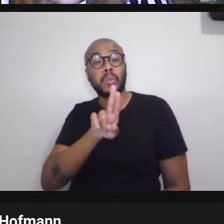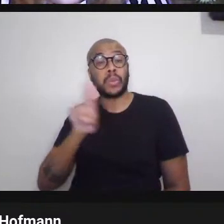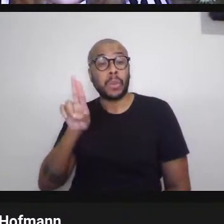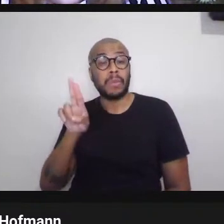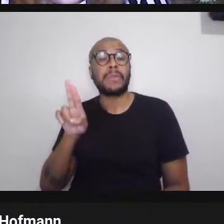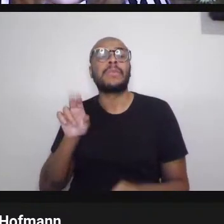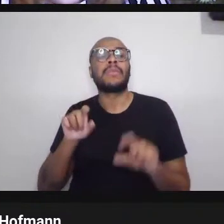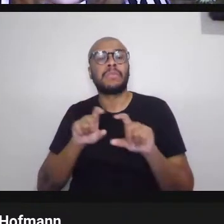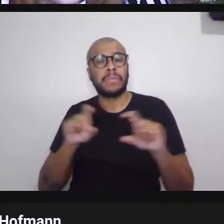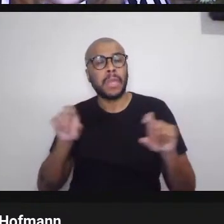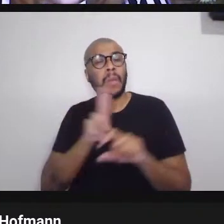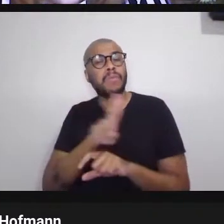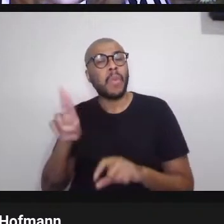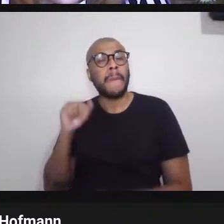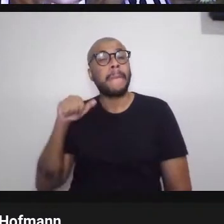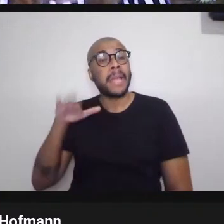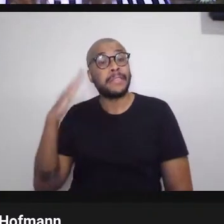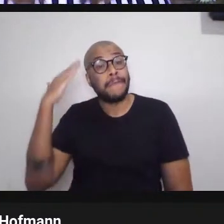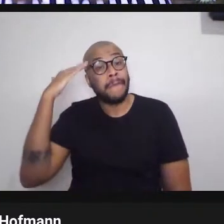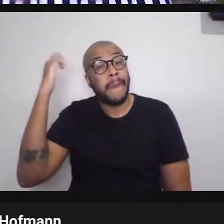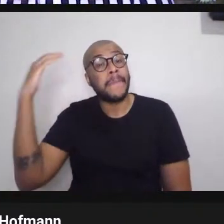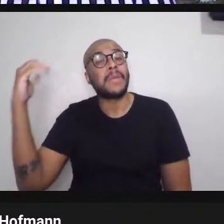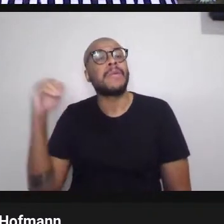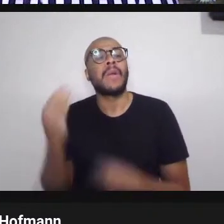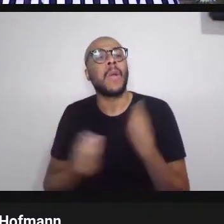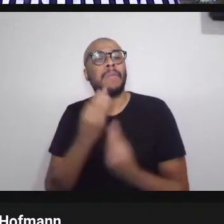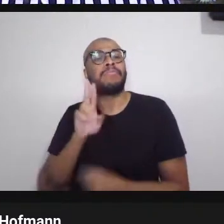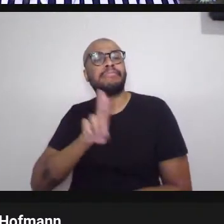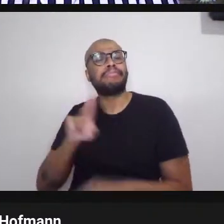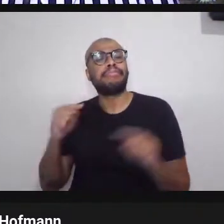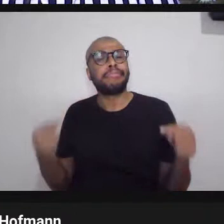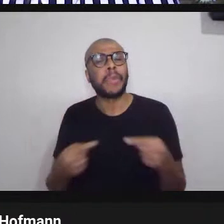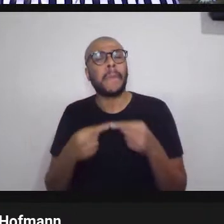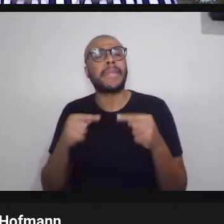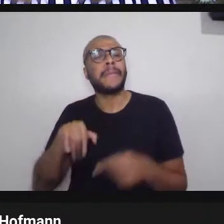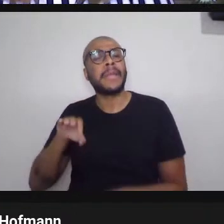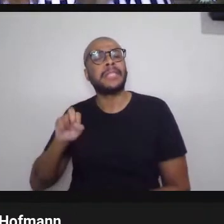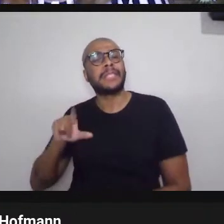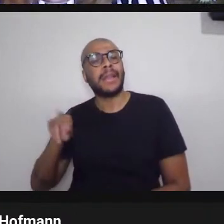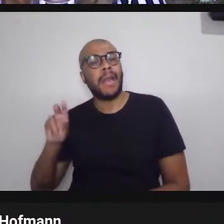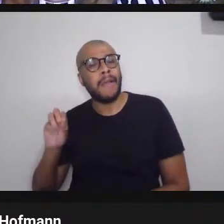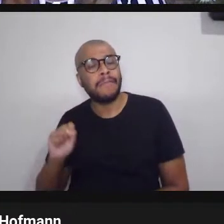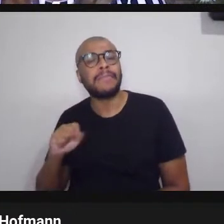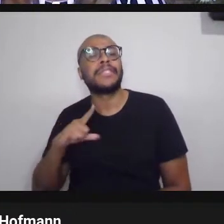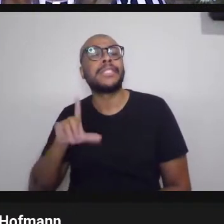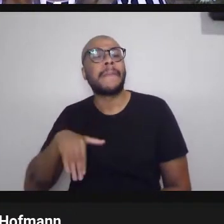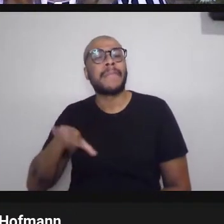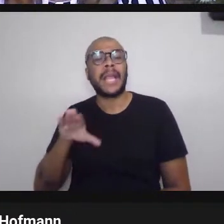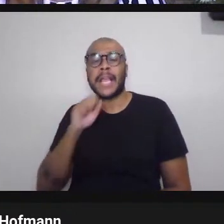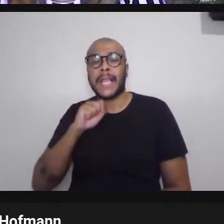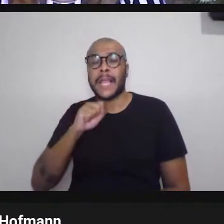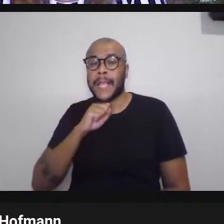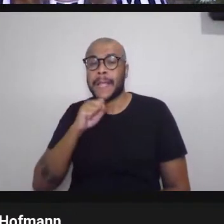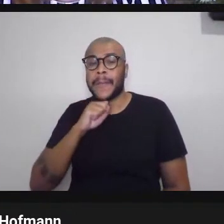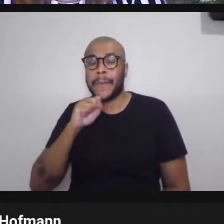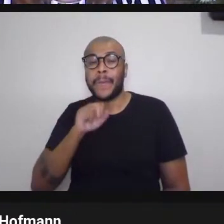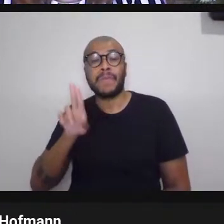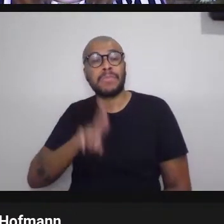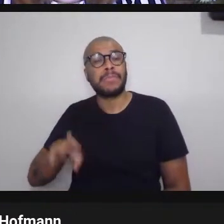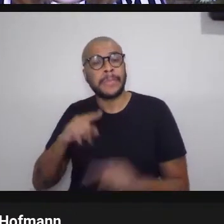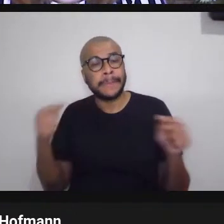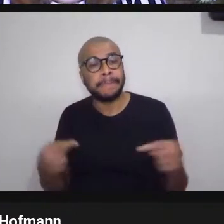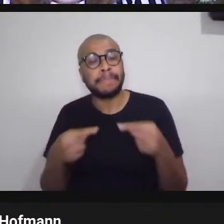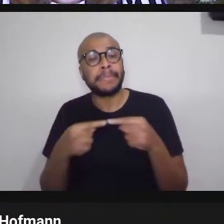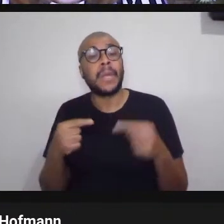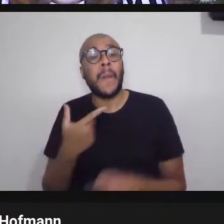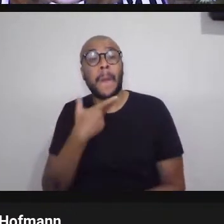que passaram a ser populares naquele período eram os nomes justamente eslavos. Então, os nomes antigos passaram a ser usados. Os pais davam